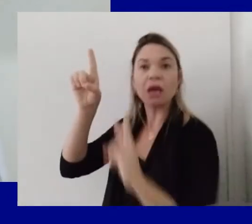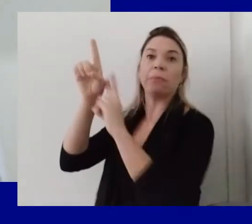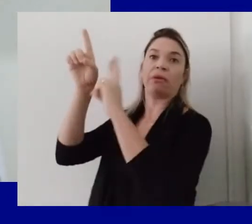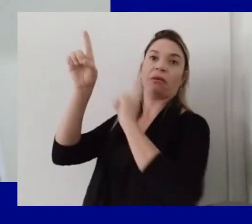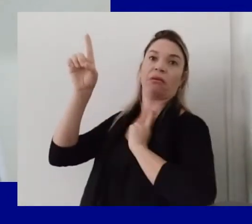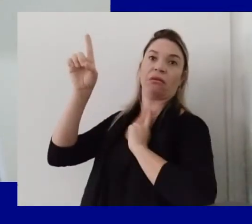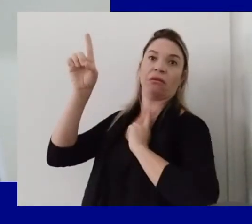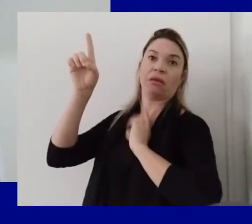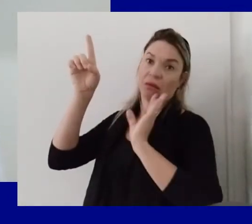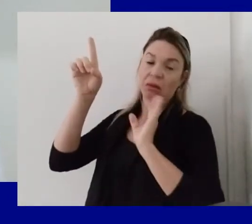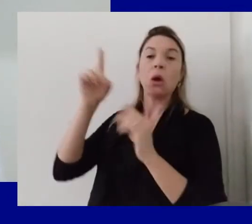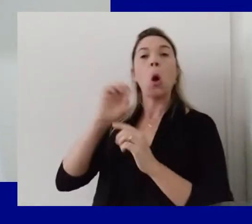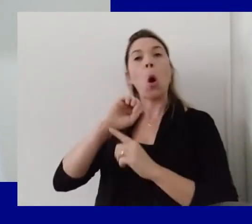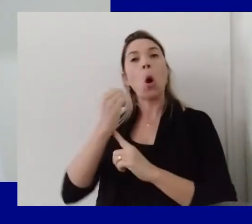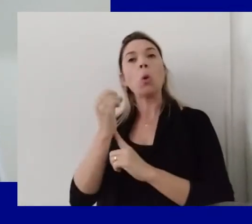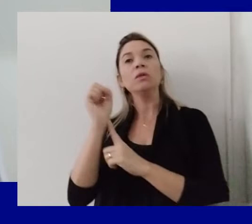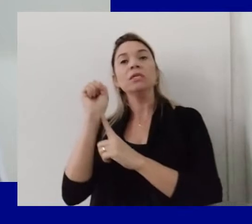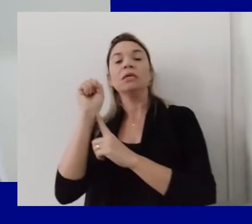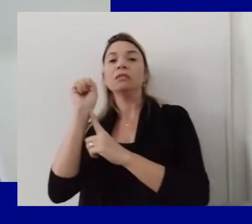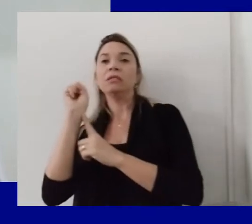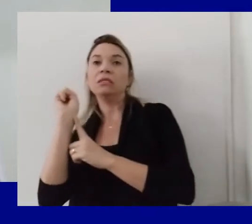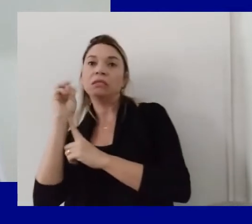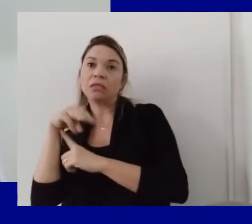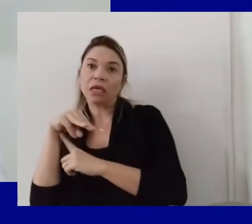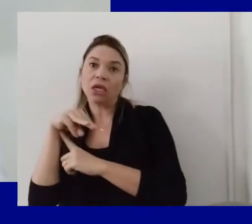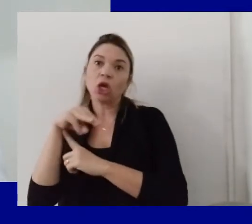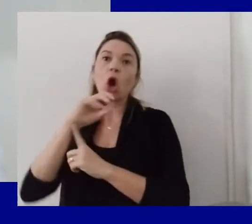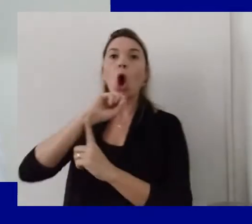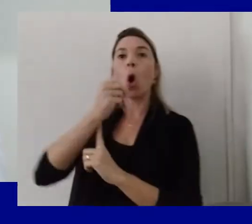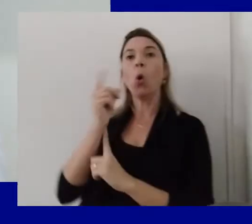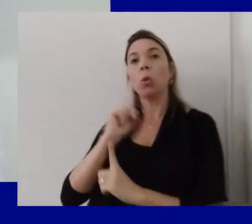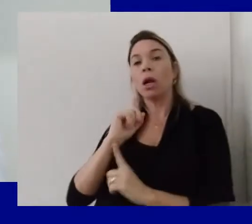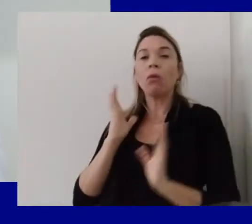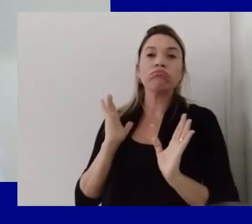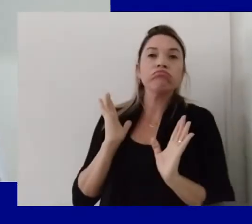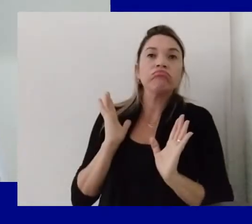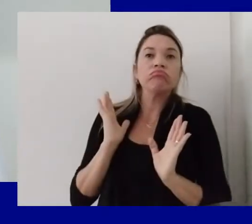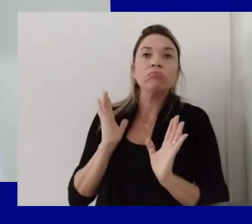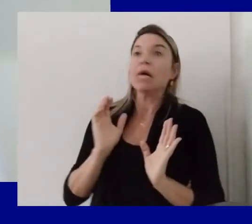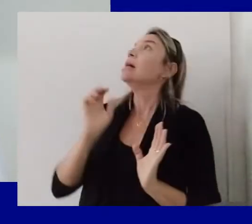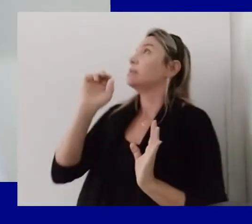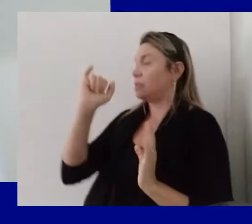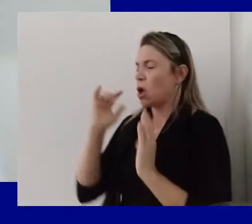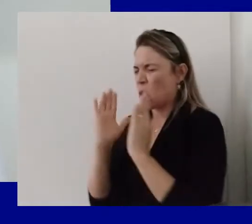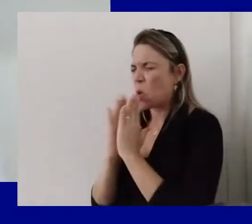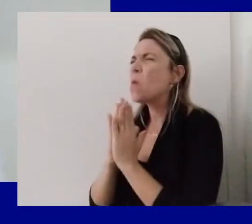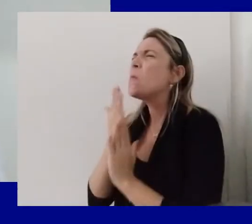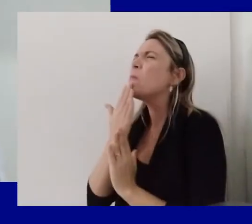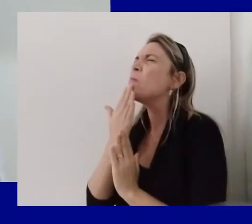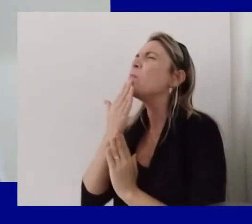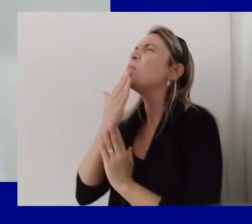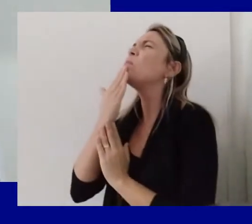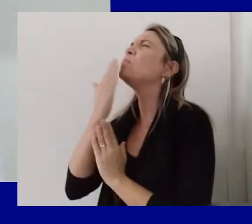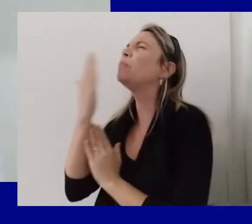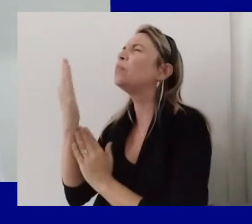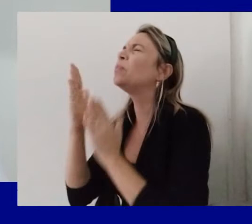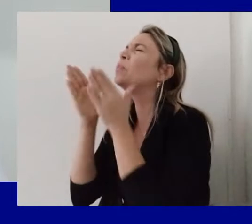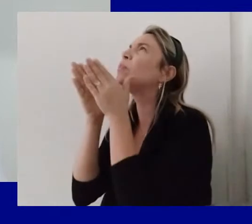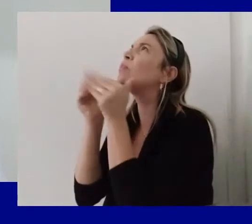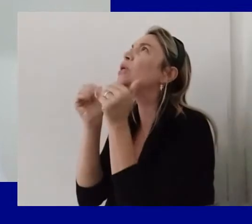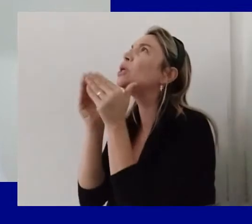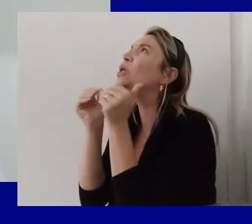sim, quando está de acordo com a sua vontade, com um não, se for contrário, mas também com o espere ou